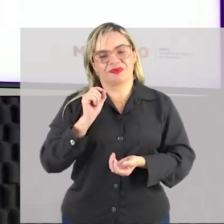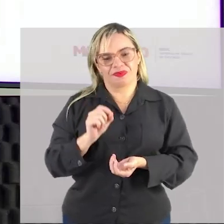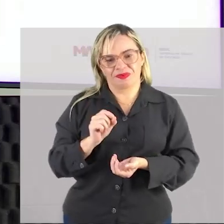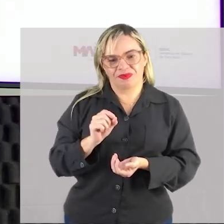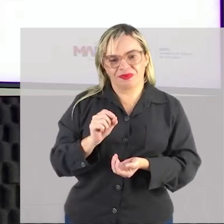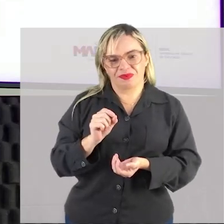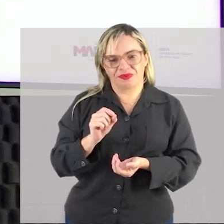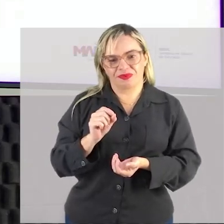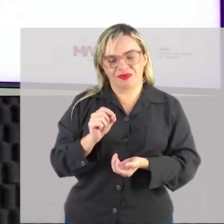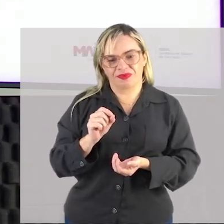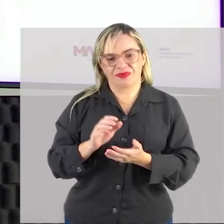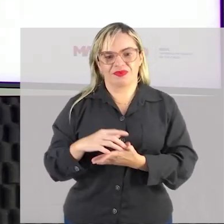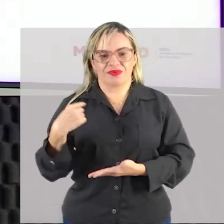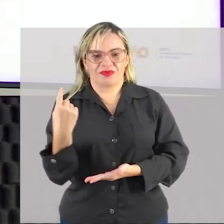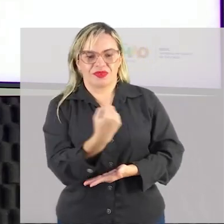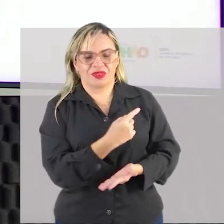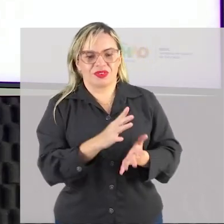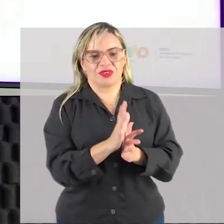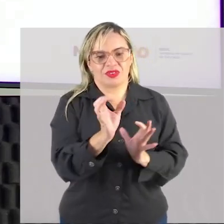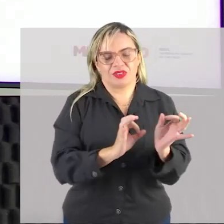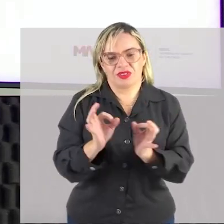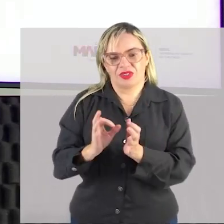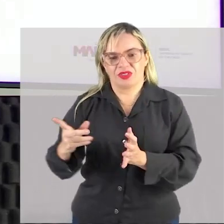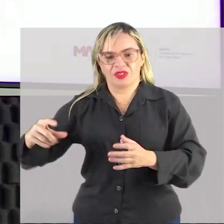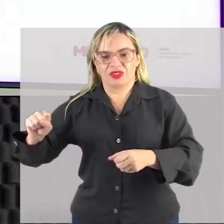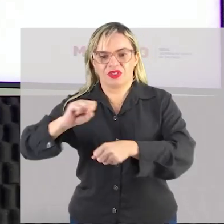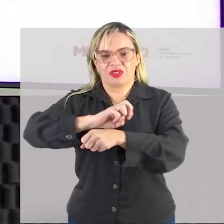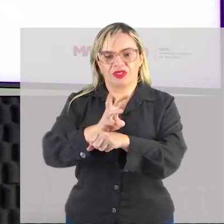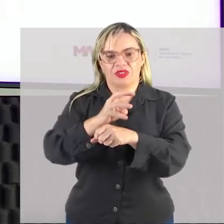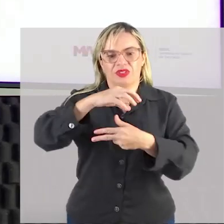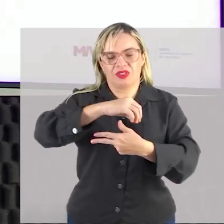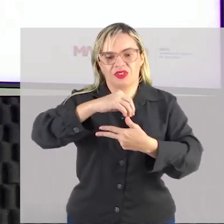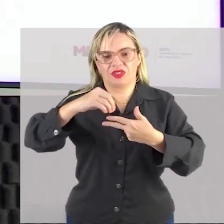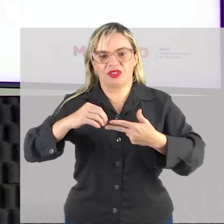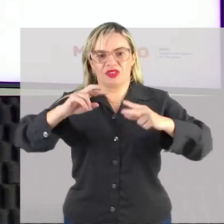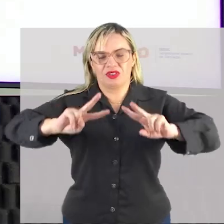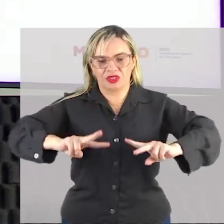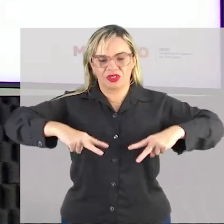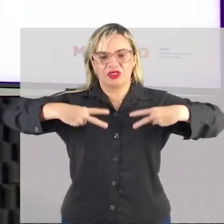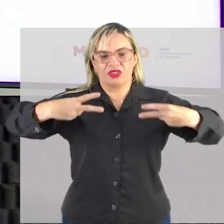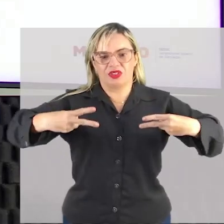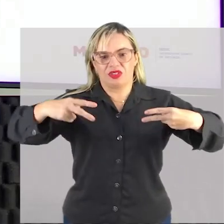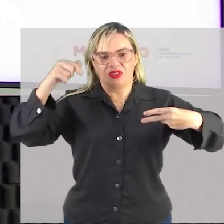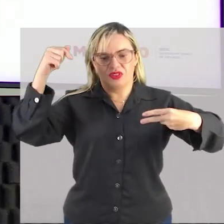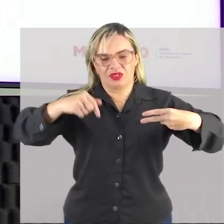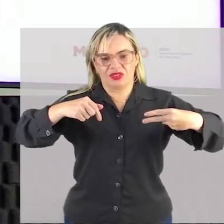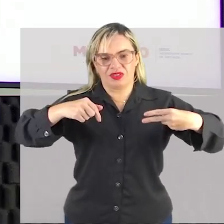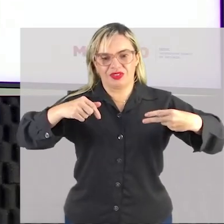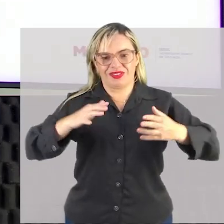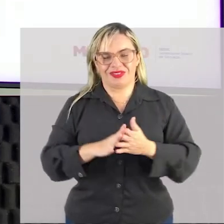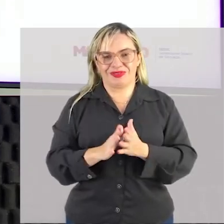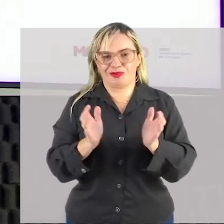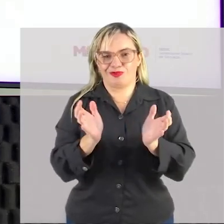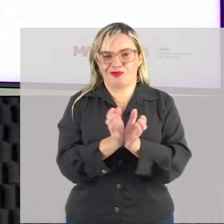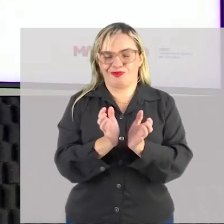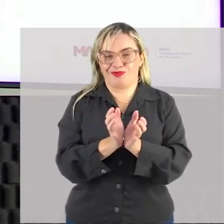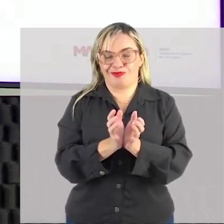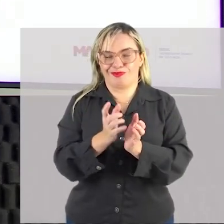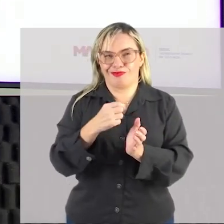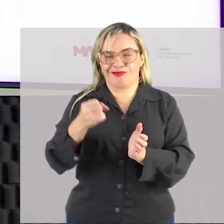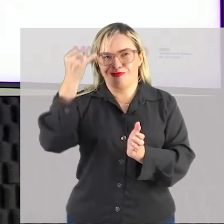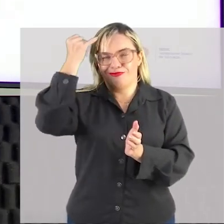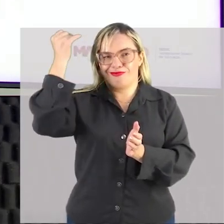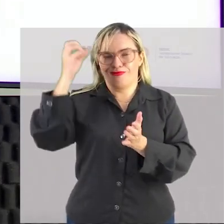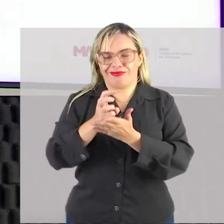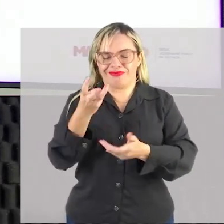Educação. Nosso grande preparatório Paz Enem UEMA. Tem um link aqui na descrição do grupo, vai lá. Do grupo, olha, aquela ideia de grupo